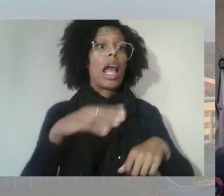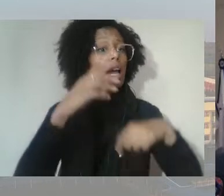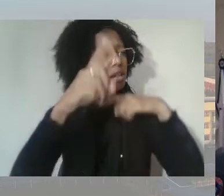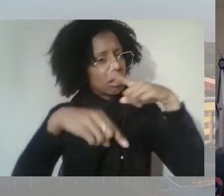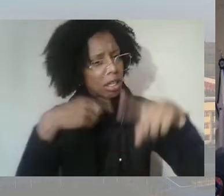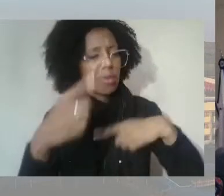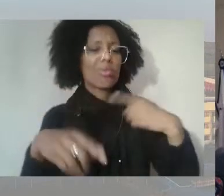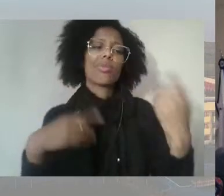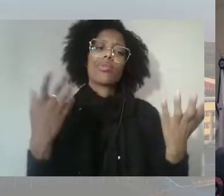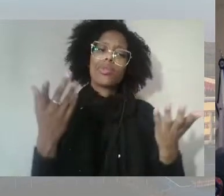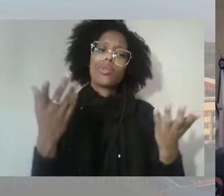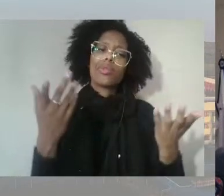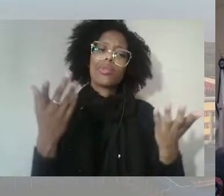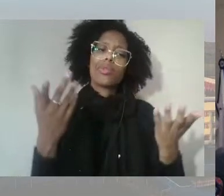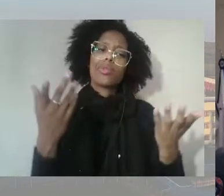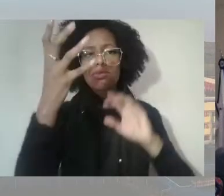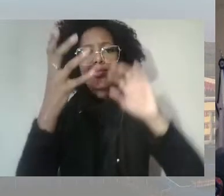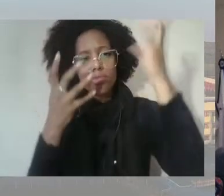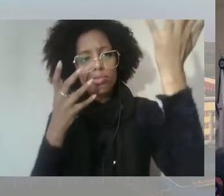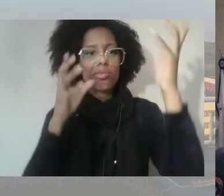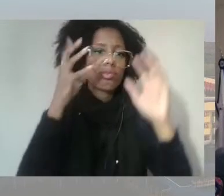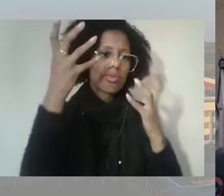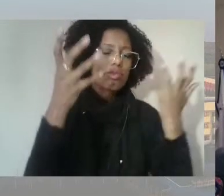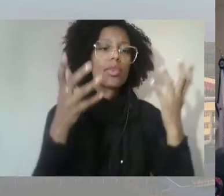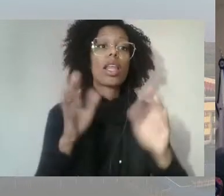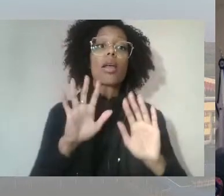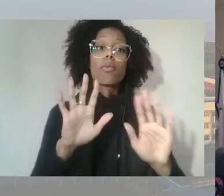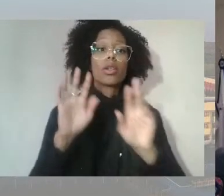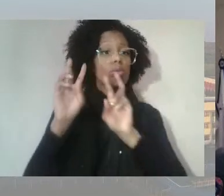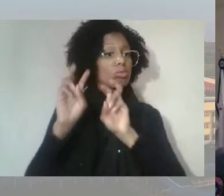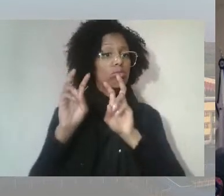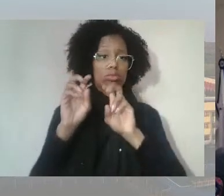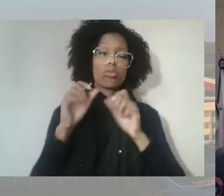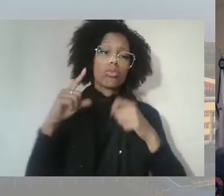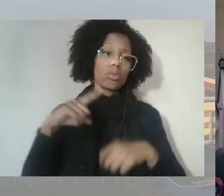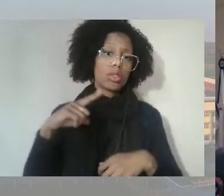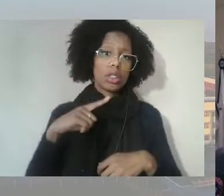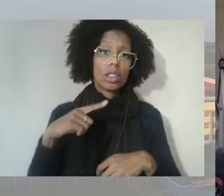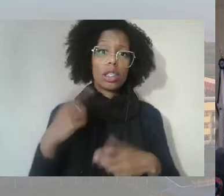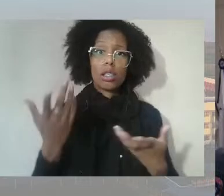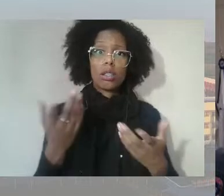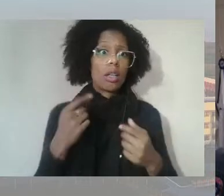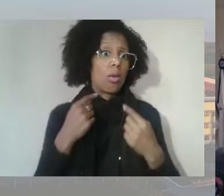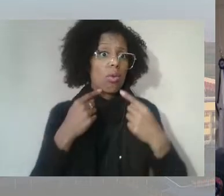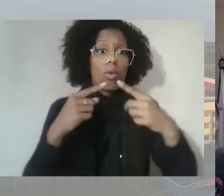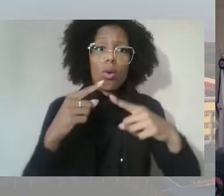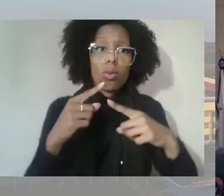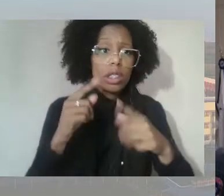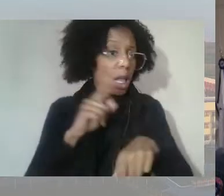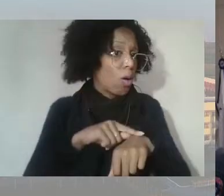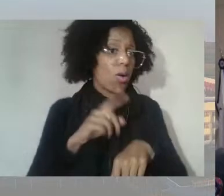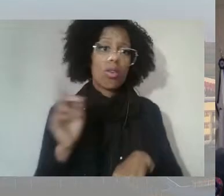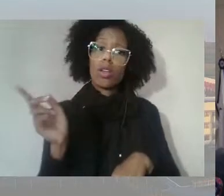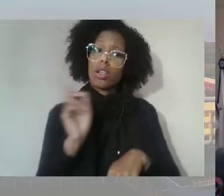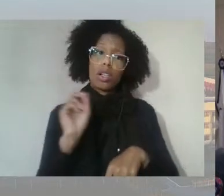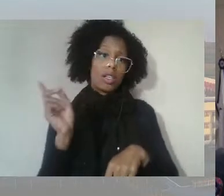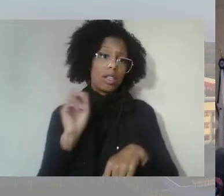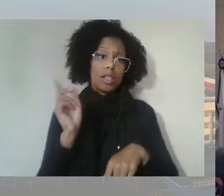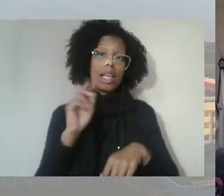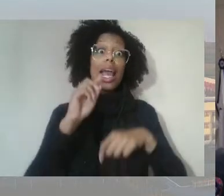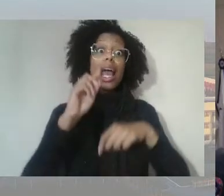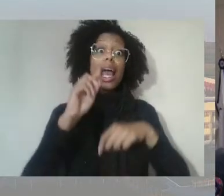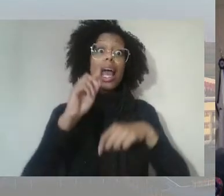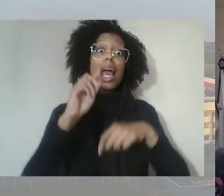tudo isso, mas a questão era o momento. Tanto que ninguém se opôs aqui à manifestação. A questão foi depois,